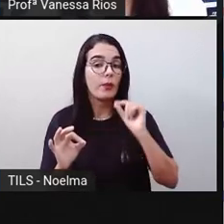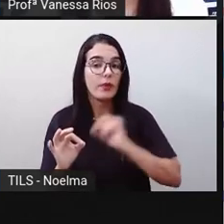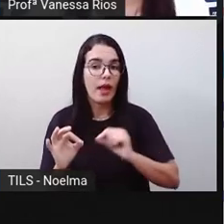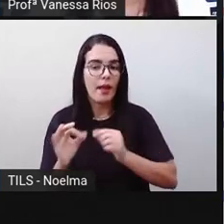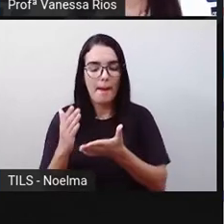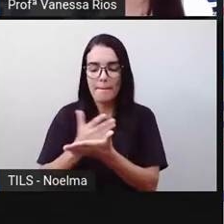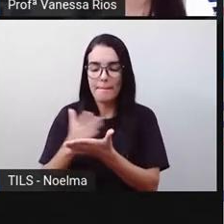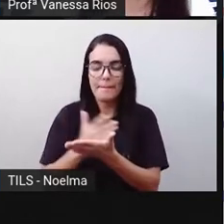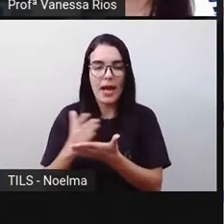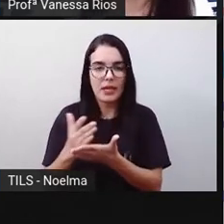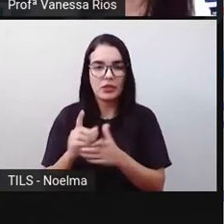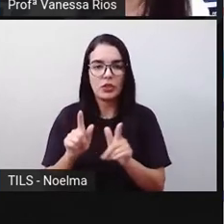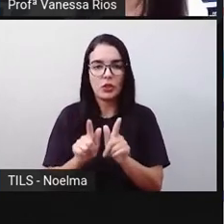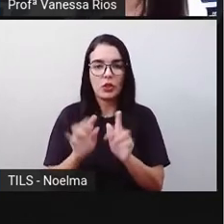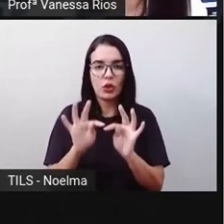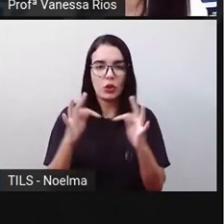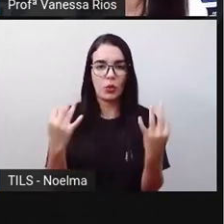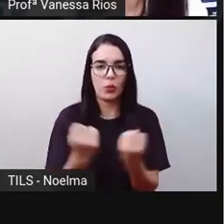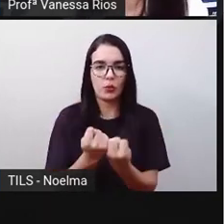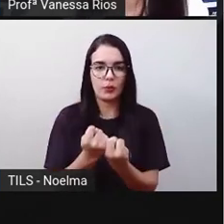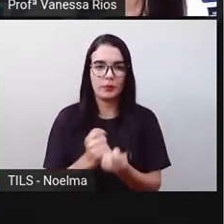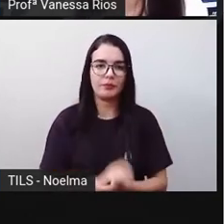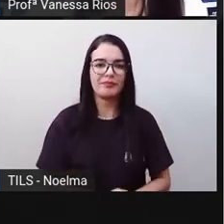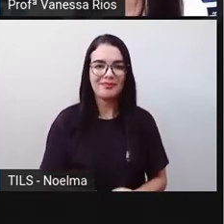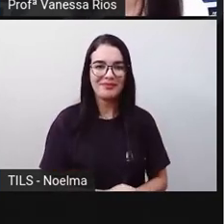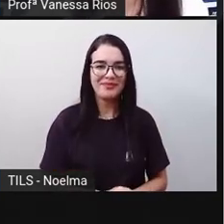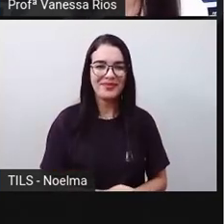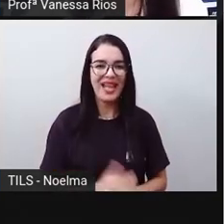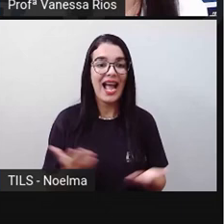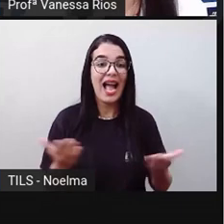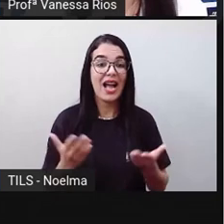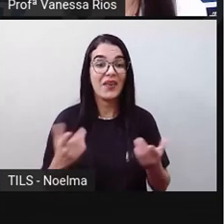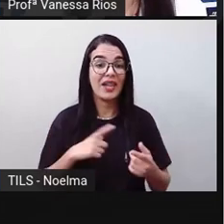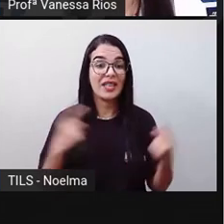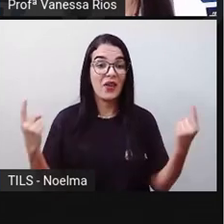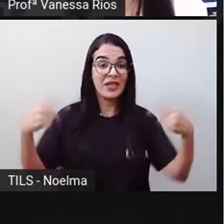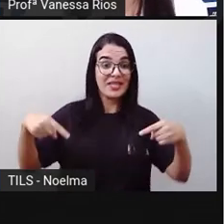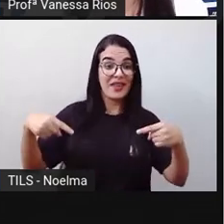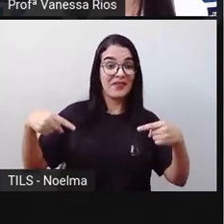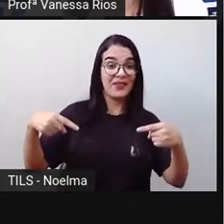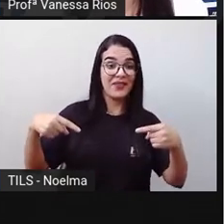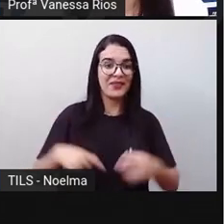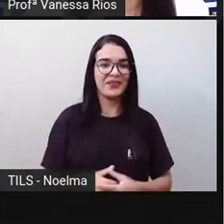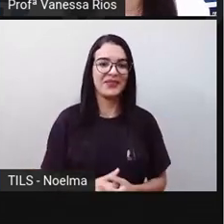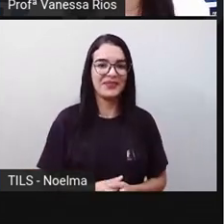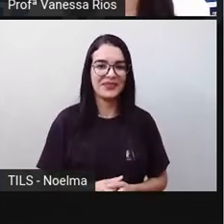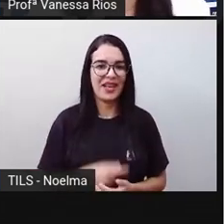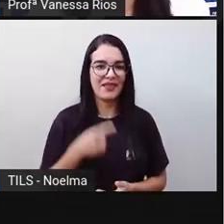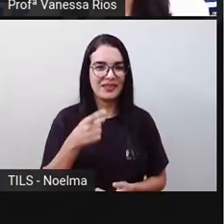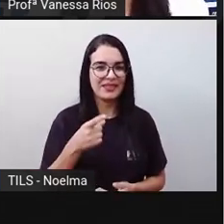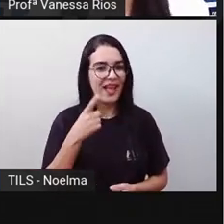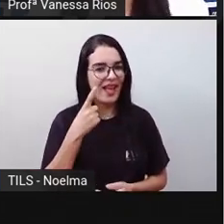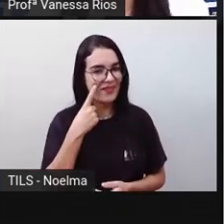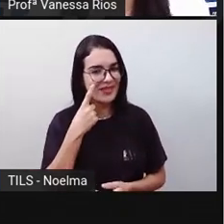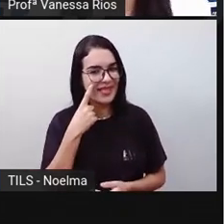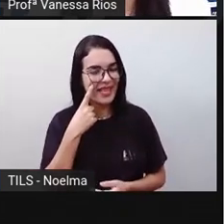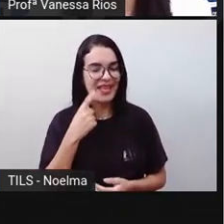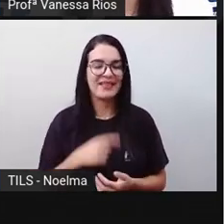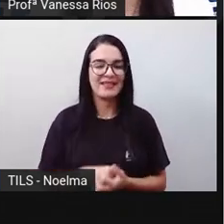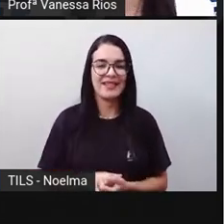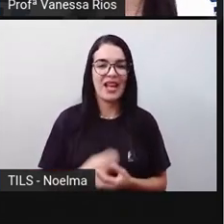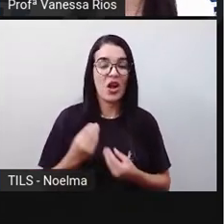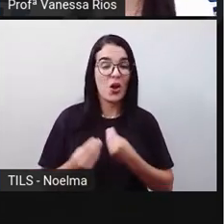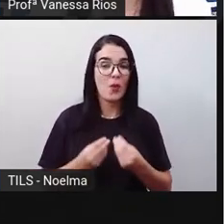parte de um todo. E aí, a Pro traz agora desafios para a gente observar